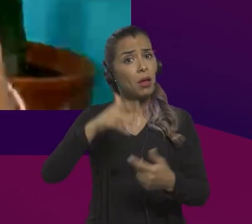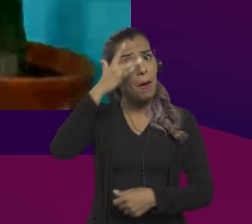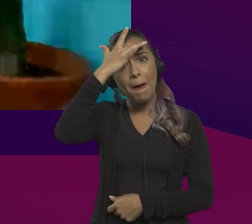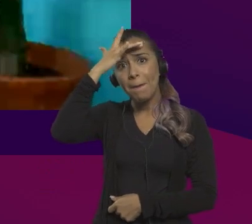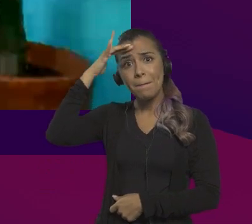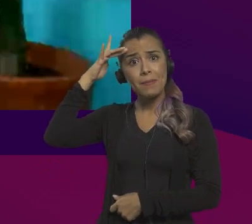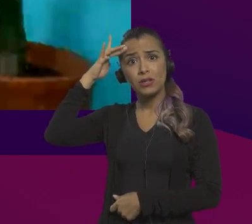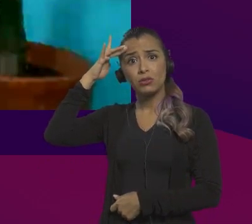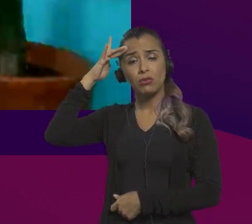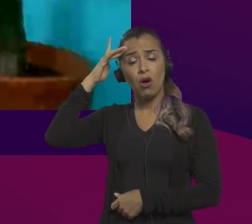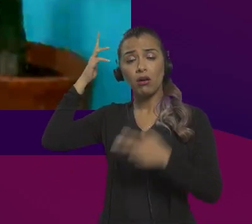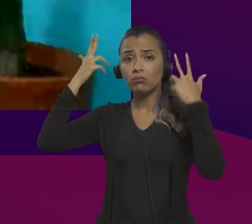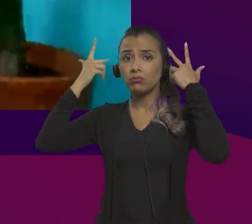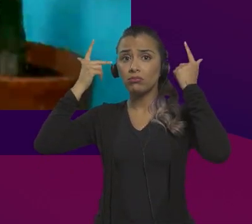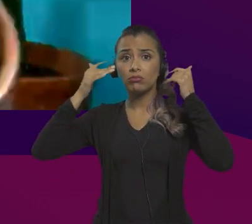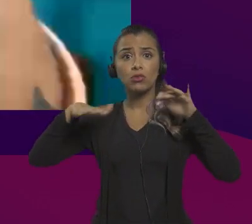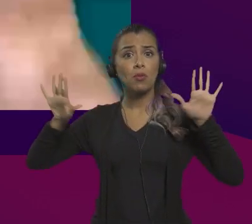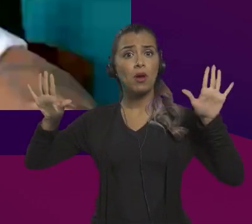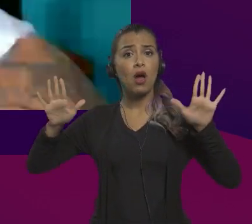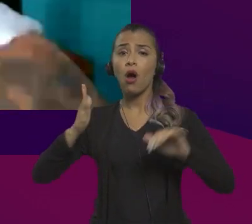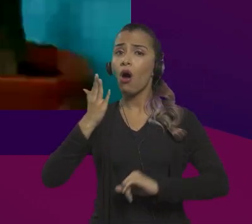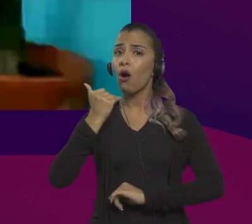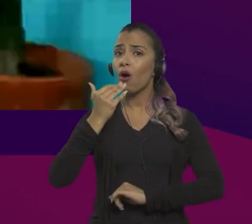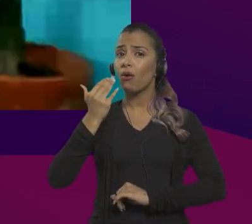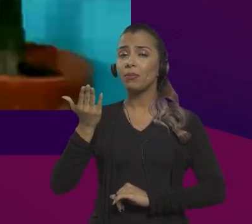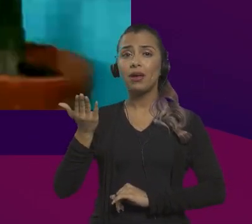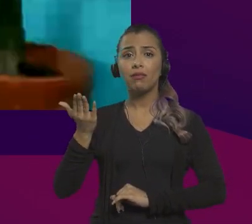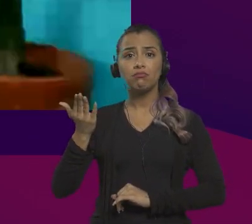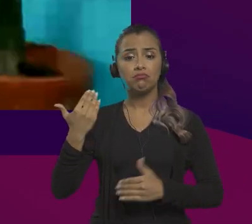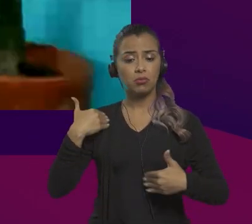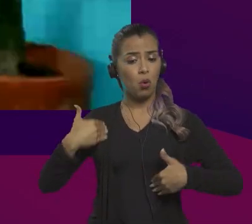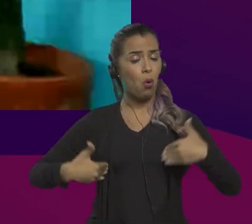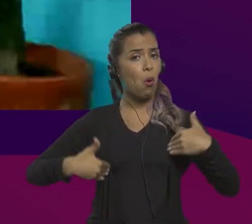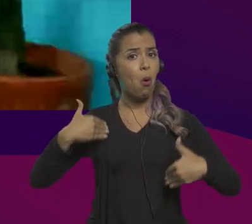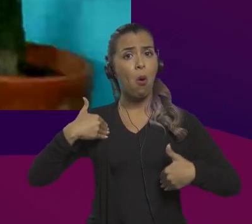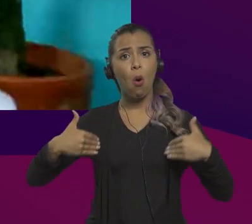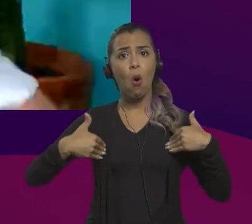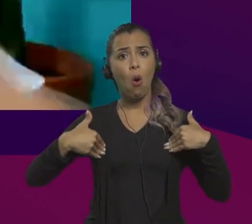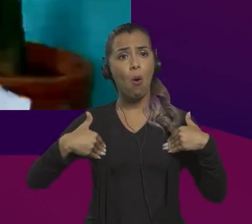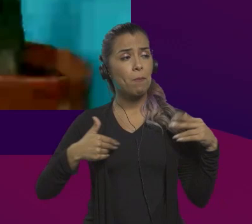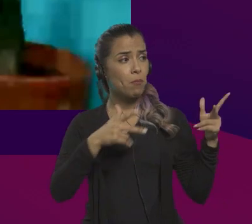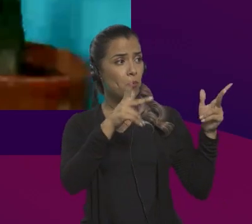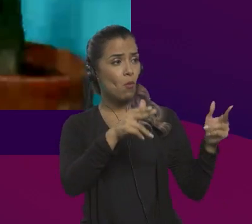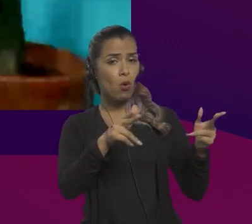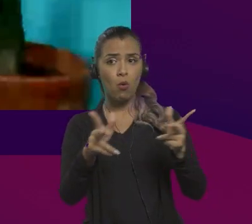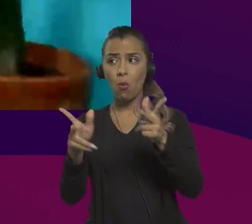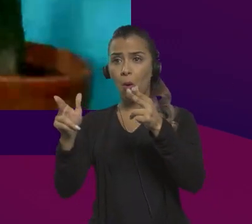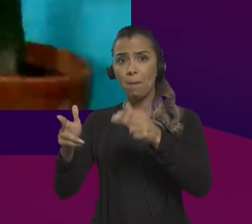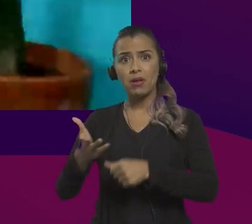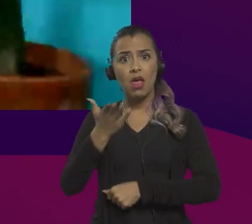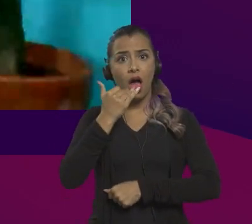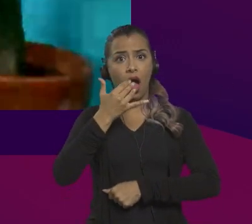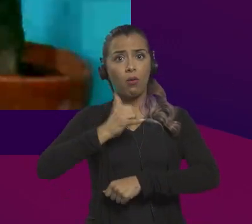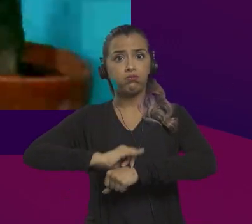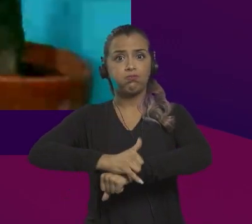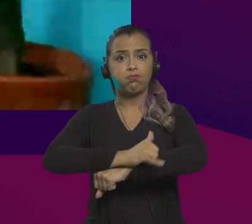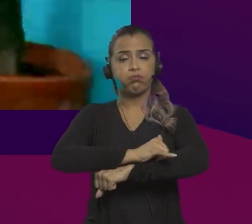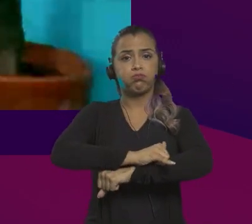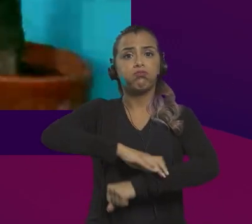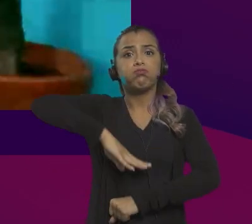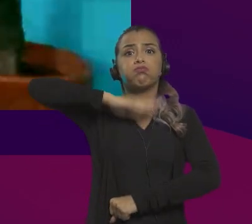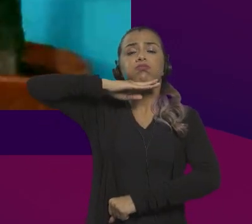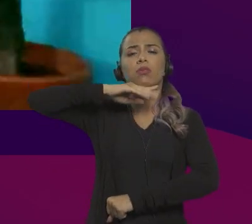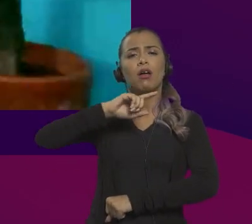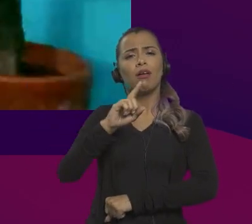ó, um tempão com o mesmo corpo, você, Max. A gente está com o mesmo corpo, a gente não está assim ponturrando de coisa, a gente não está mostrando tanta